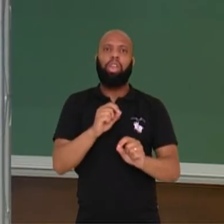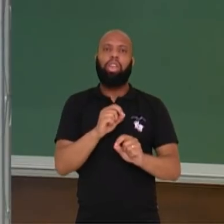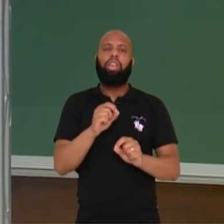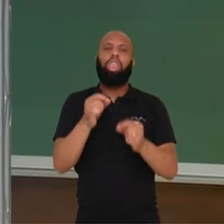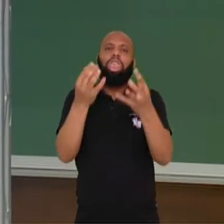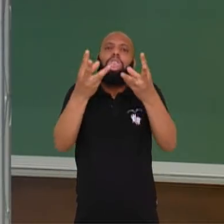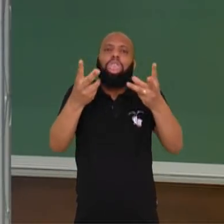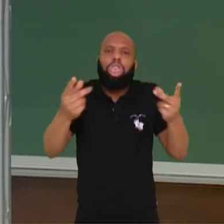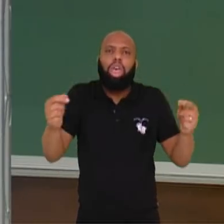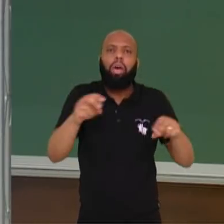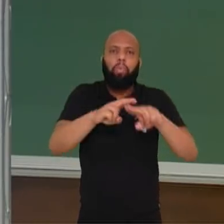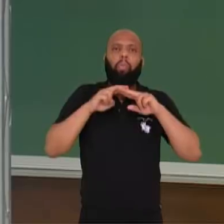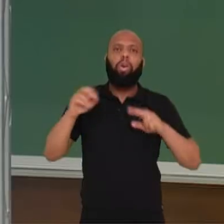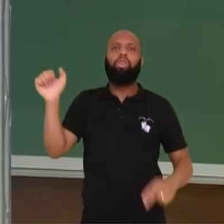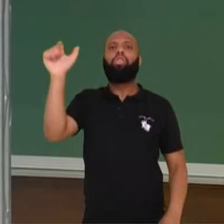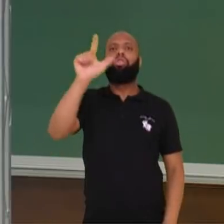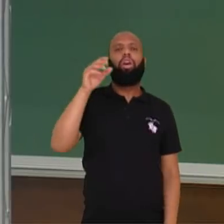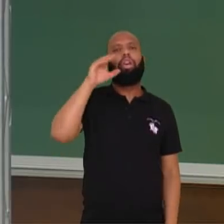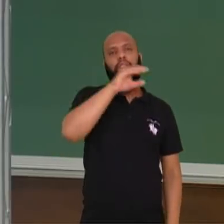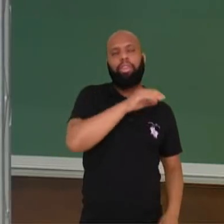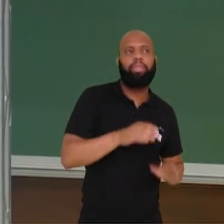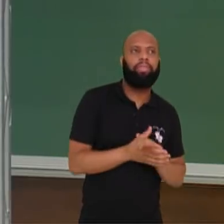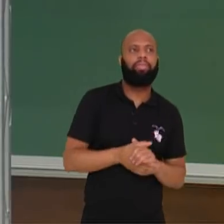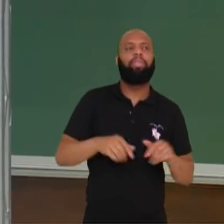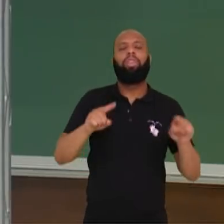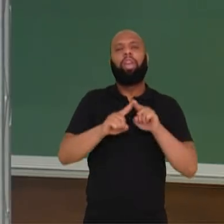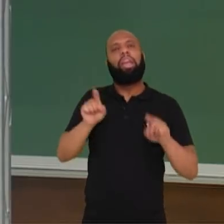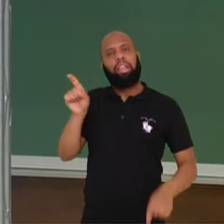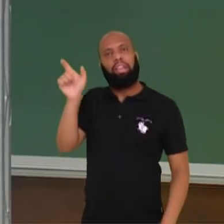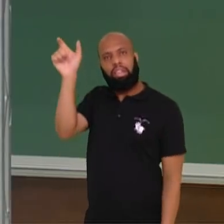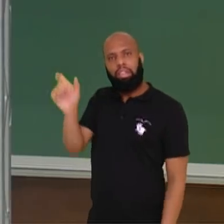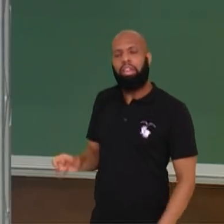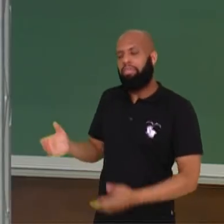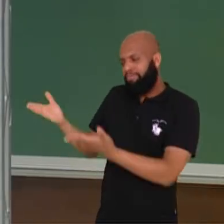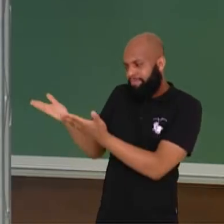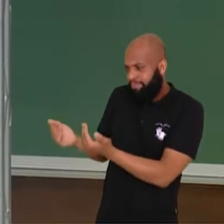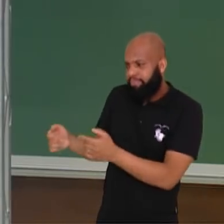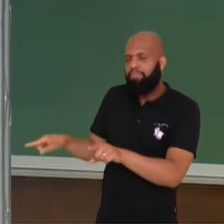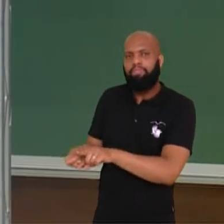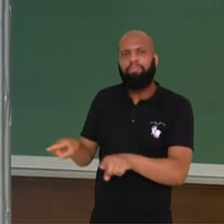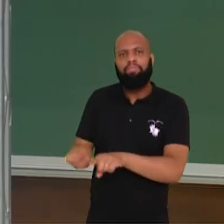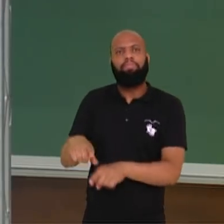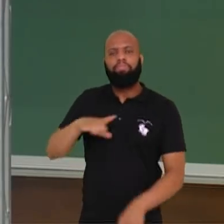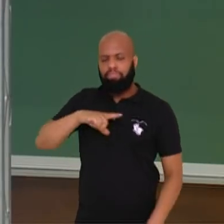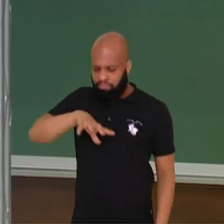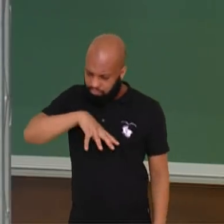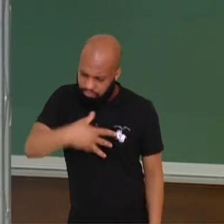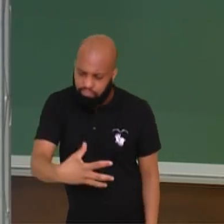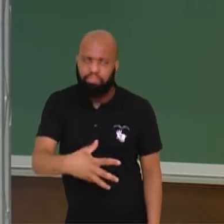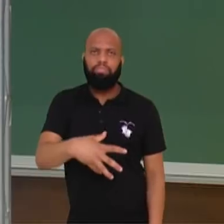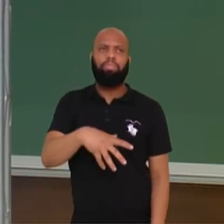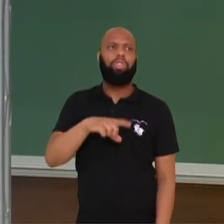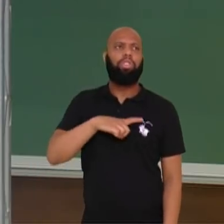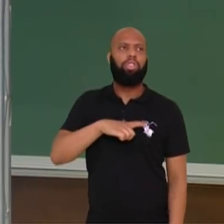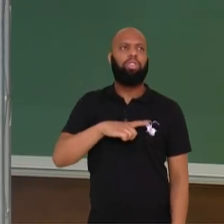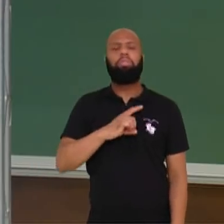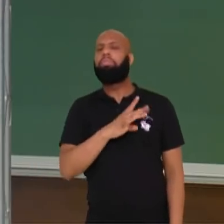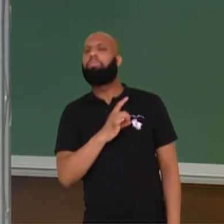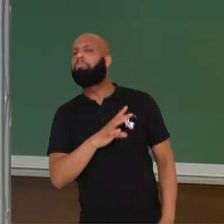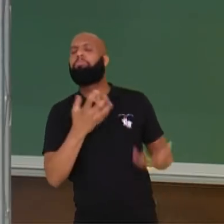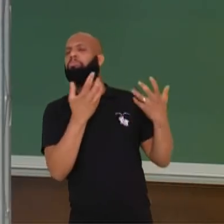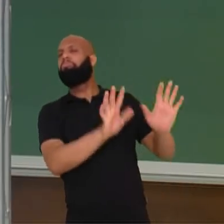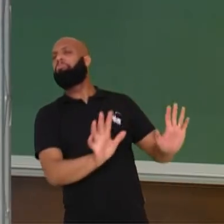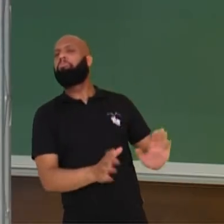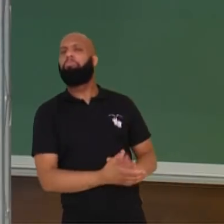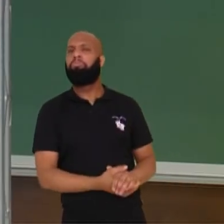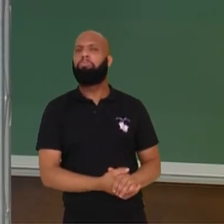abelha, pelo calor do sol. Ícaro, jovem, bastante audaz, com temerosidade desobedece o